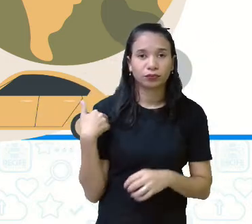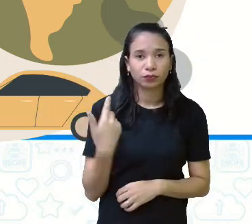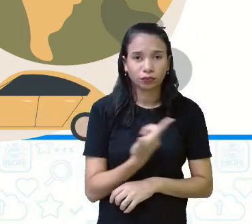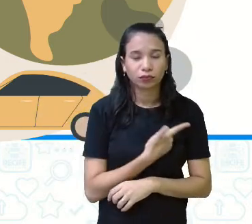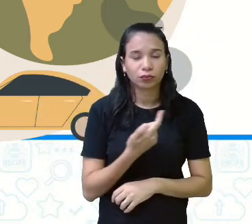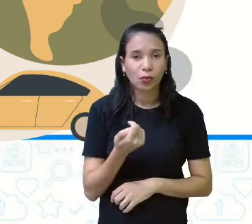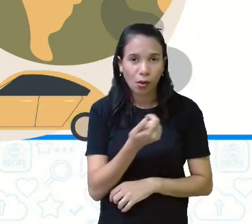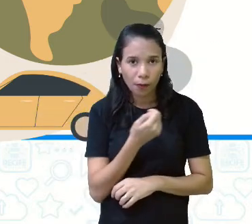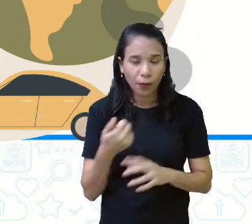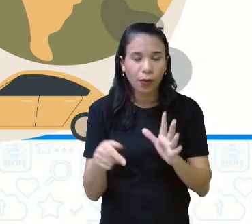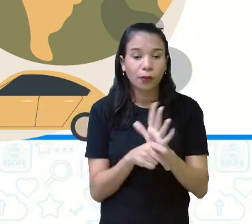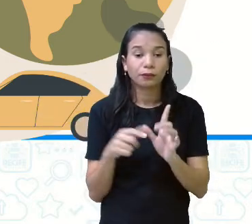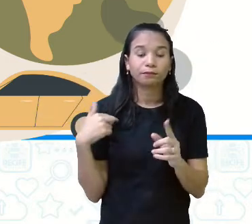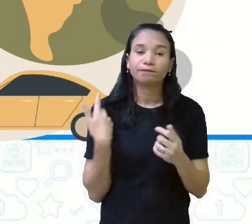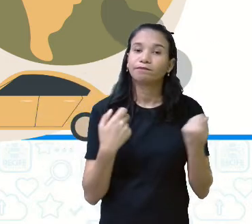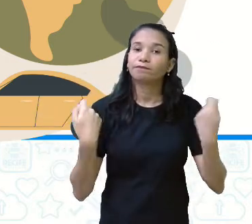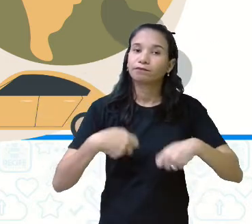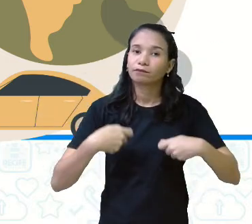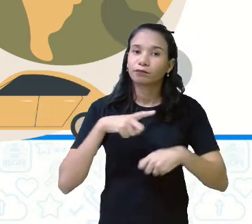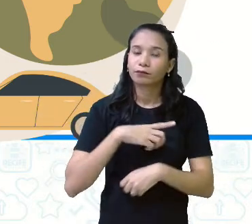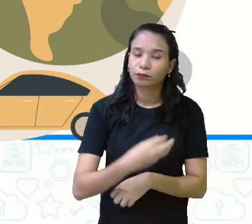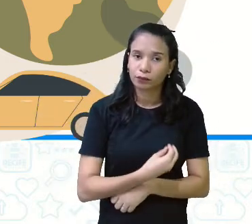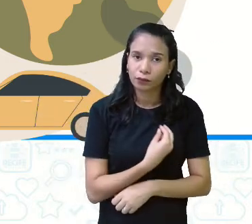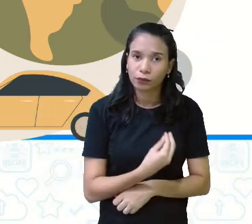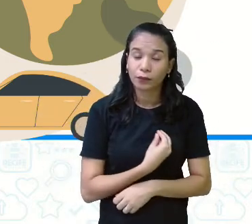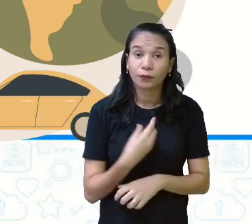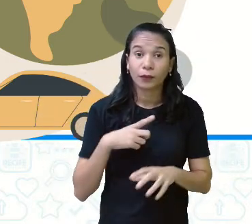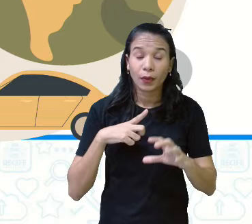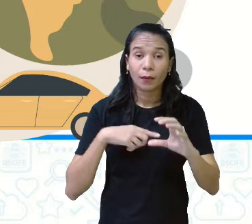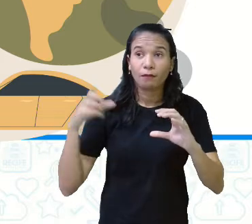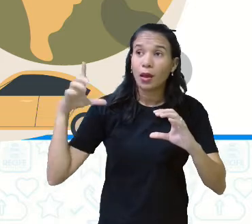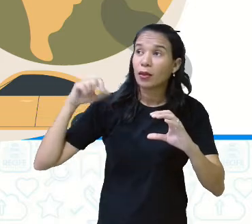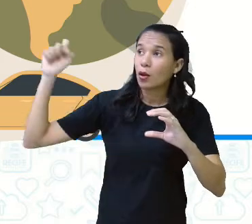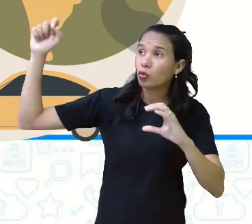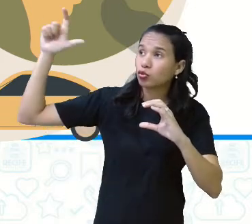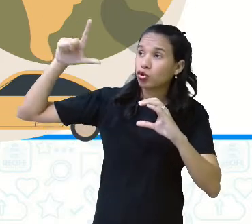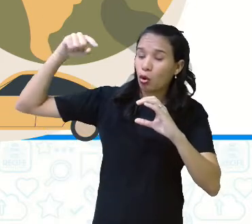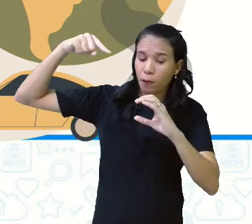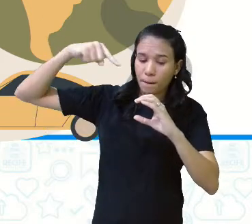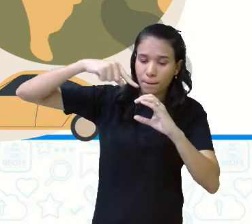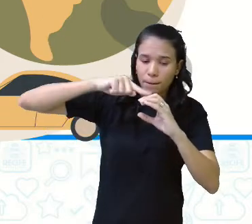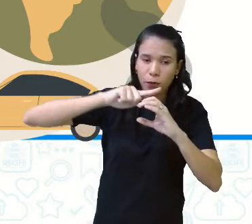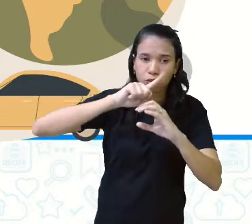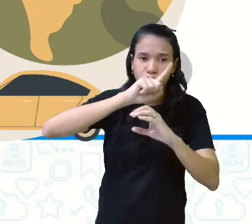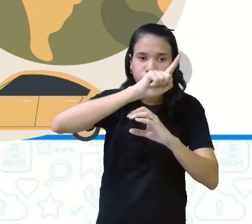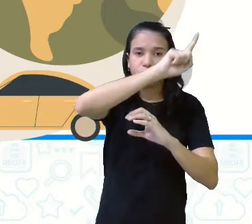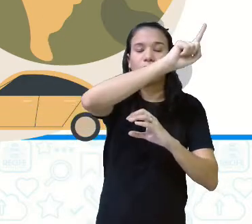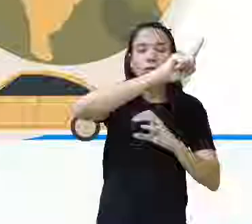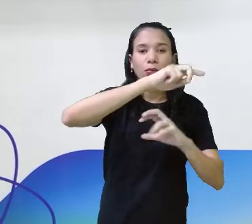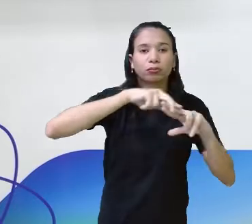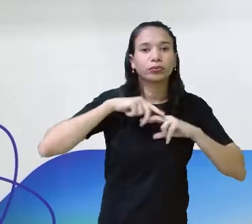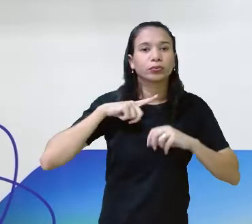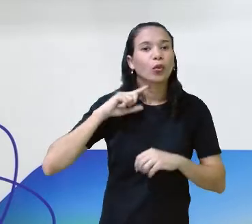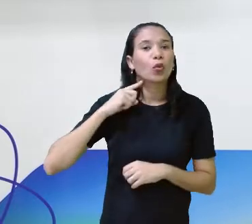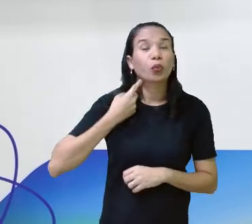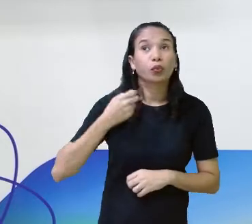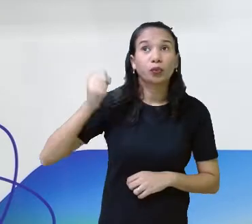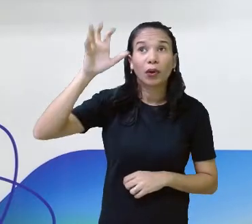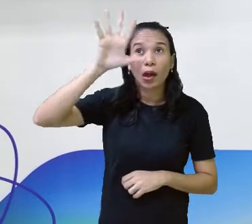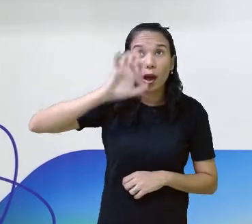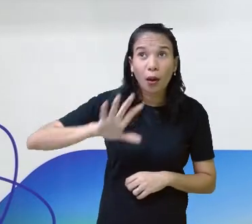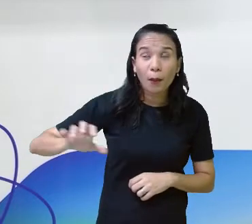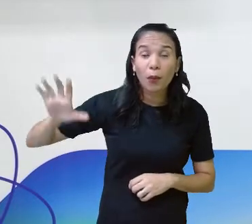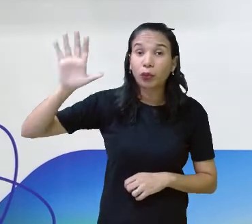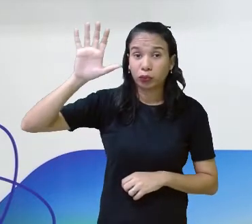assim a temperatura que nós precisamos para viver, mas o resto do calor tem que sair. O que acontece? A poluição